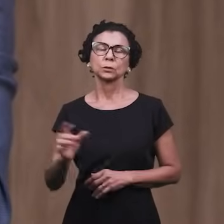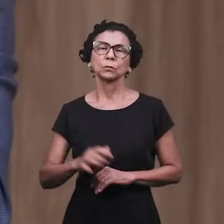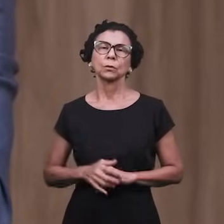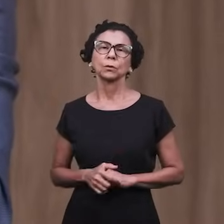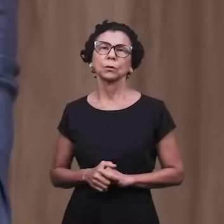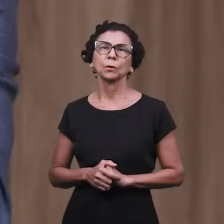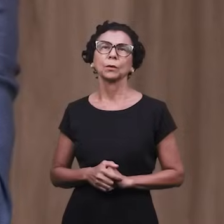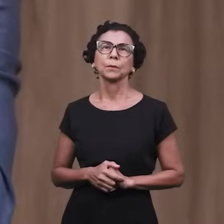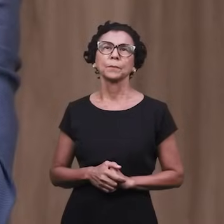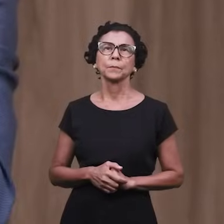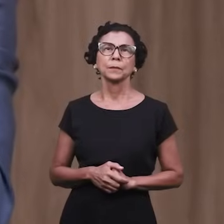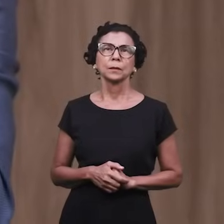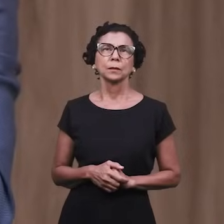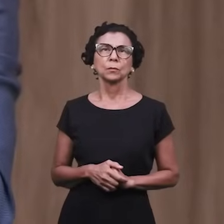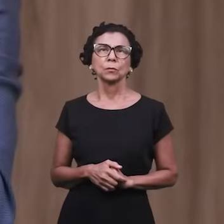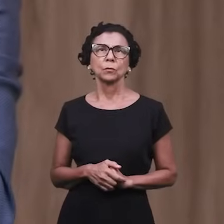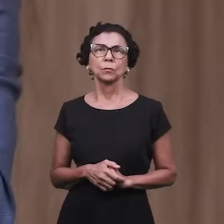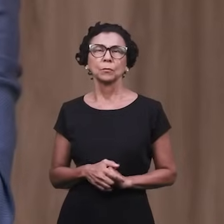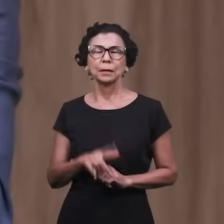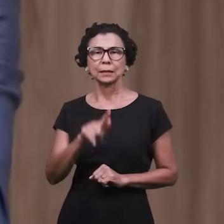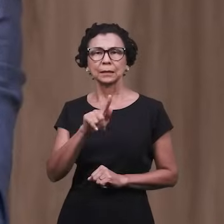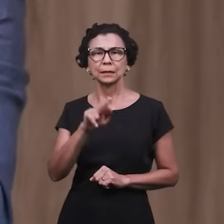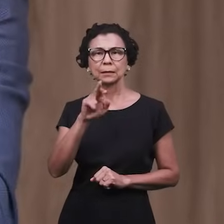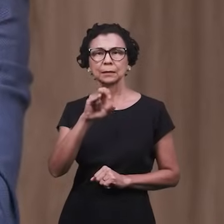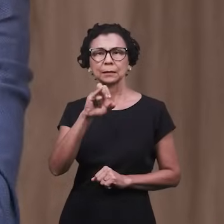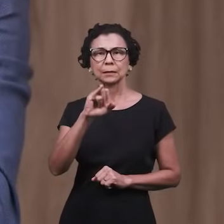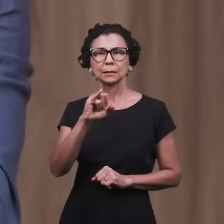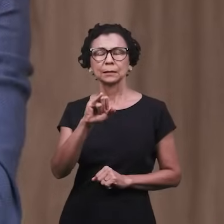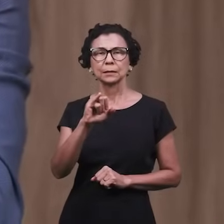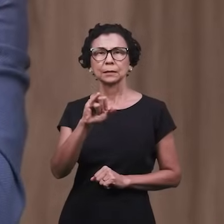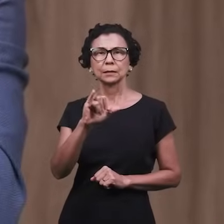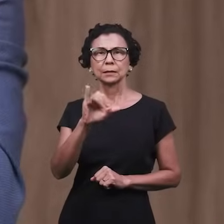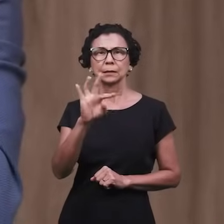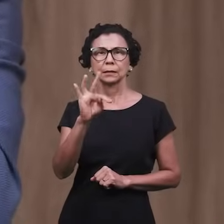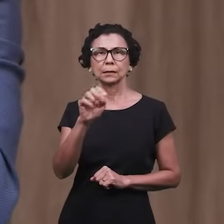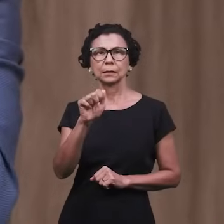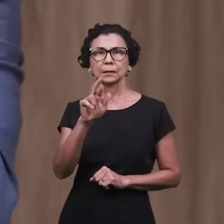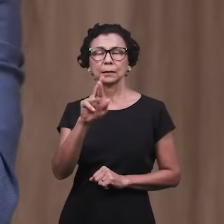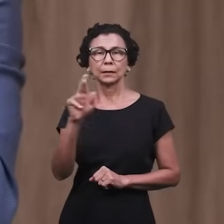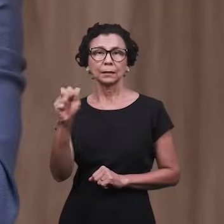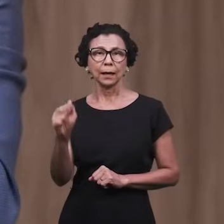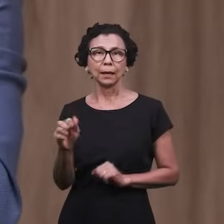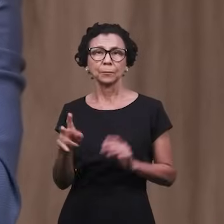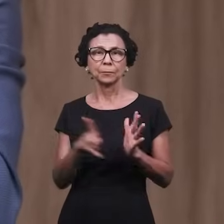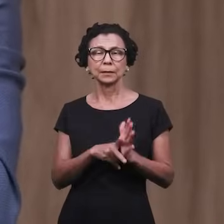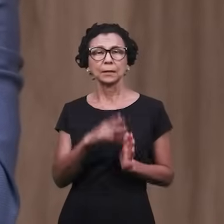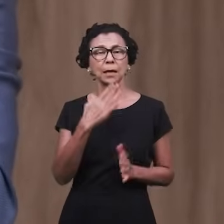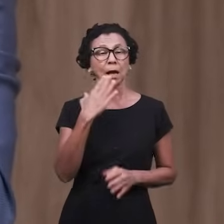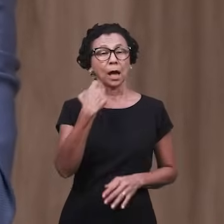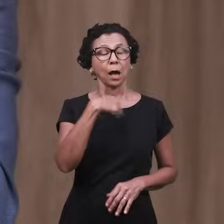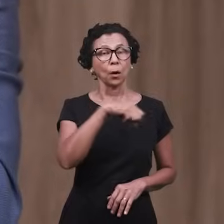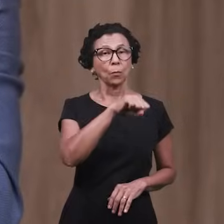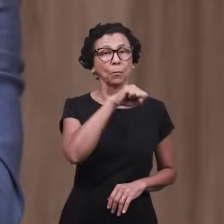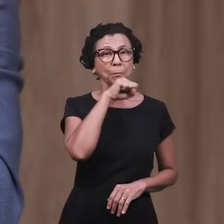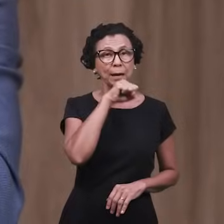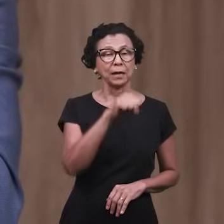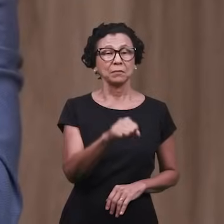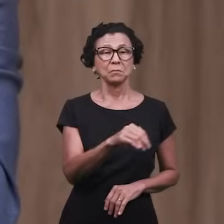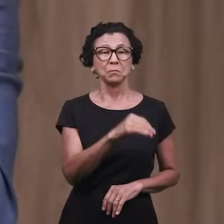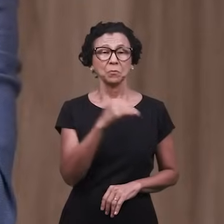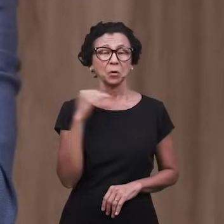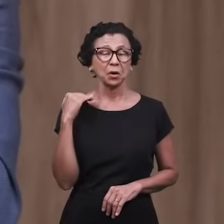e ele chegou com uma guitarra que pertencia ao pai. Uhum. O pai havia falecido e a guitarra assim estava